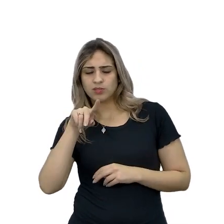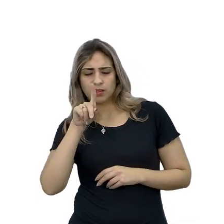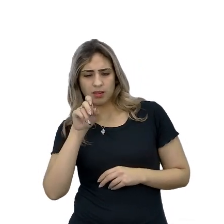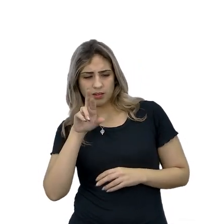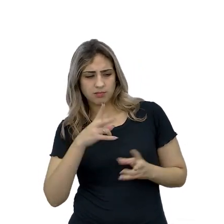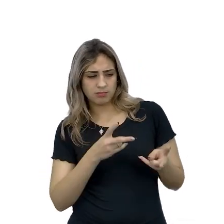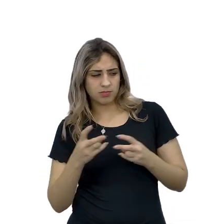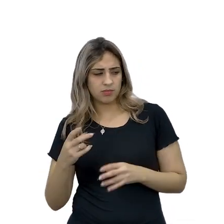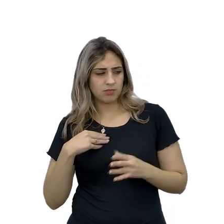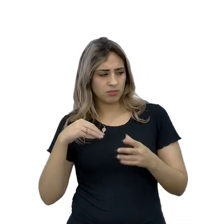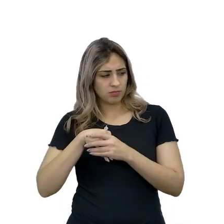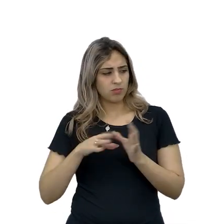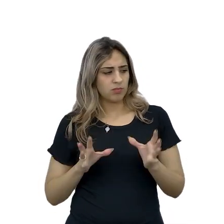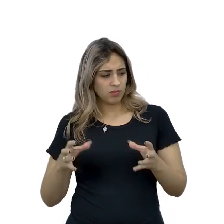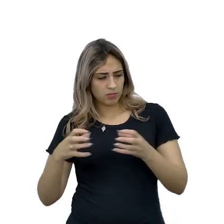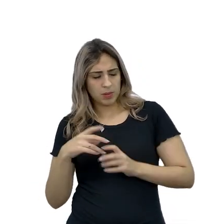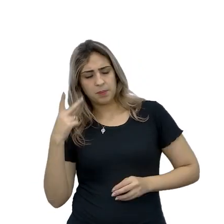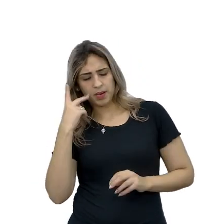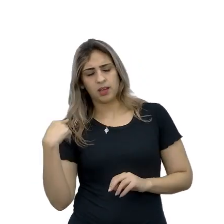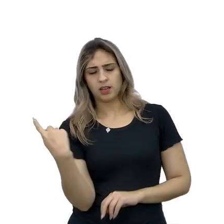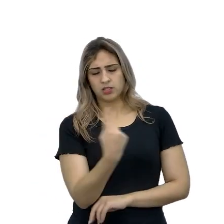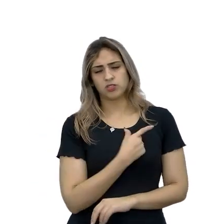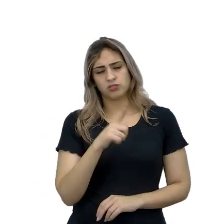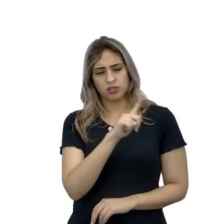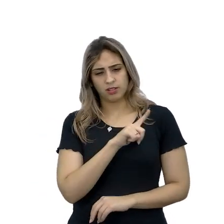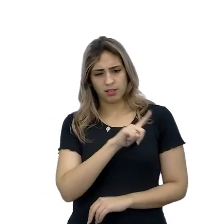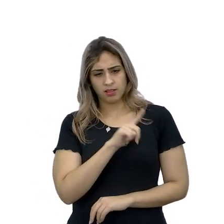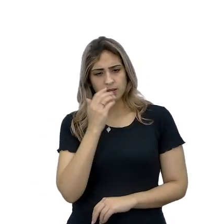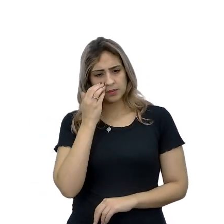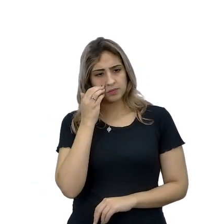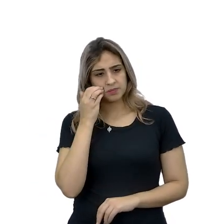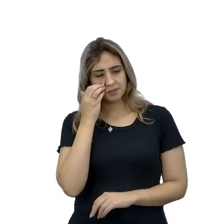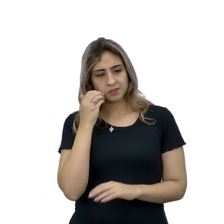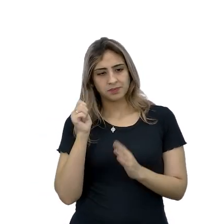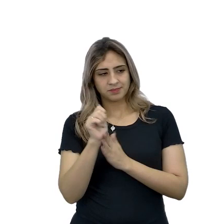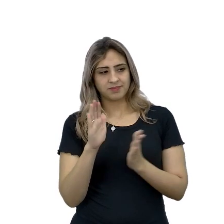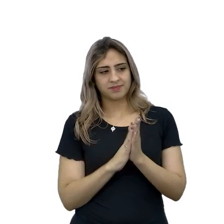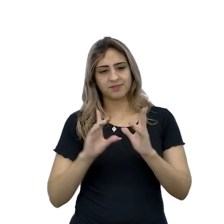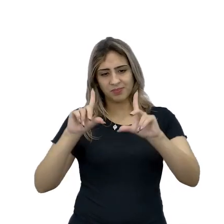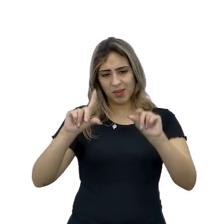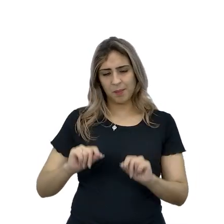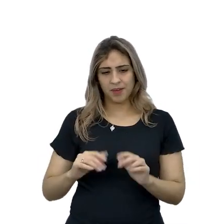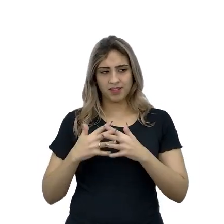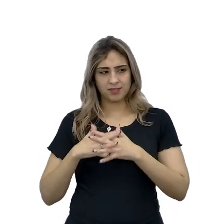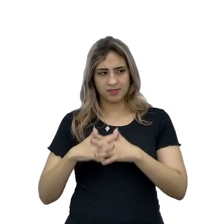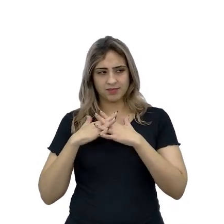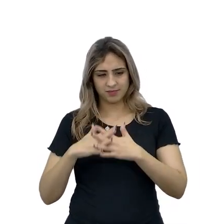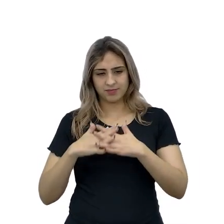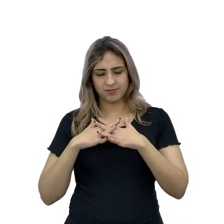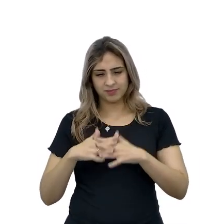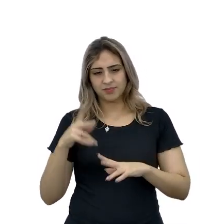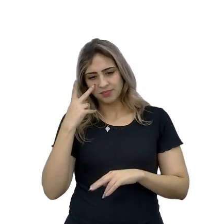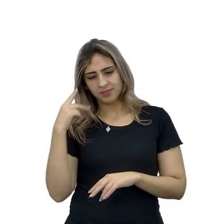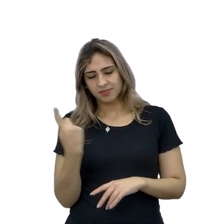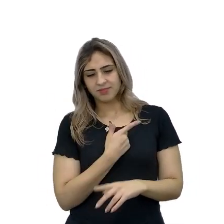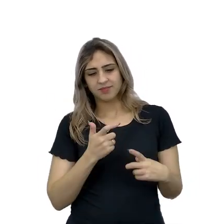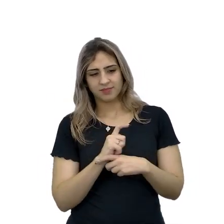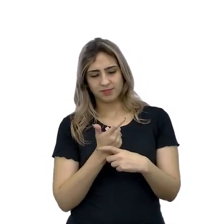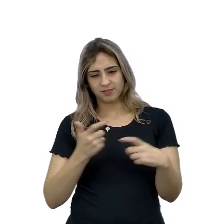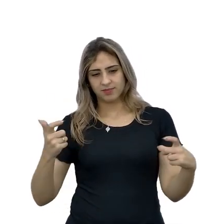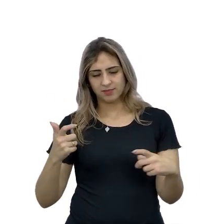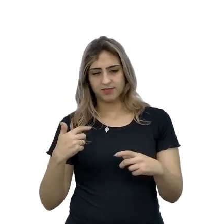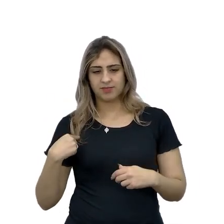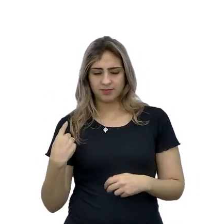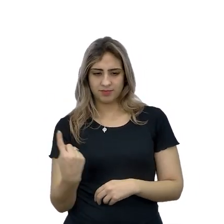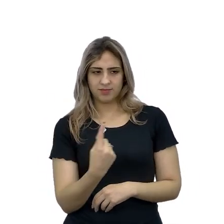a taxonomia de Bloom, para que a gente tenha atividades menos complexas para as mais complexas, para